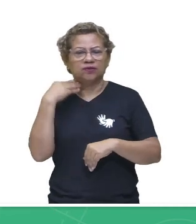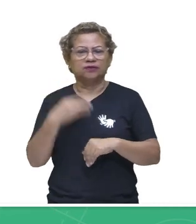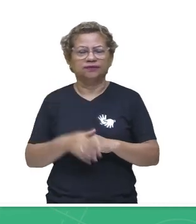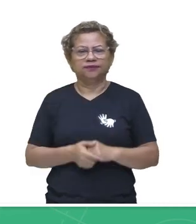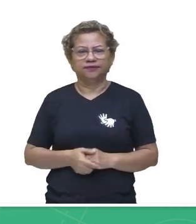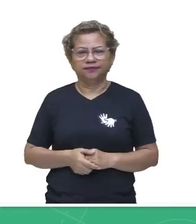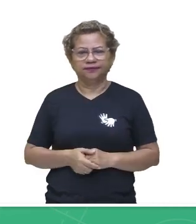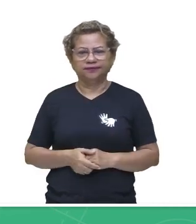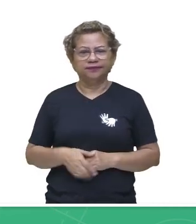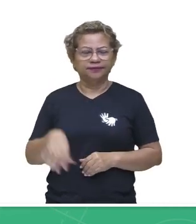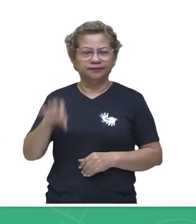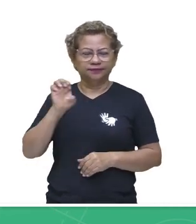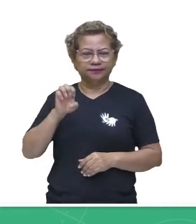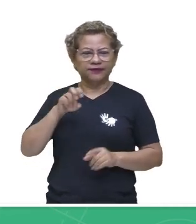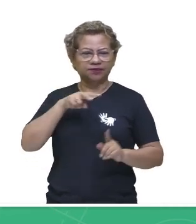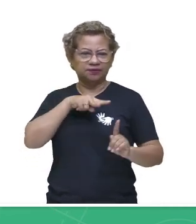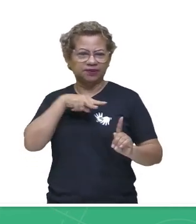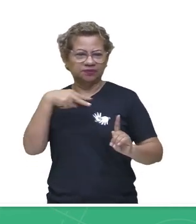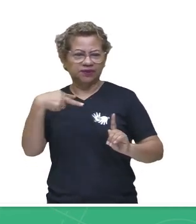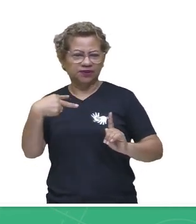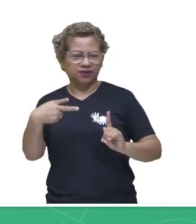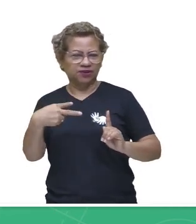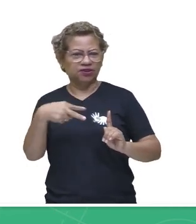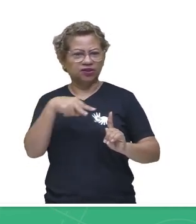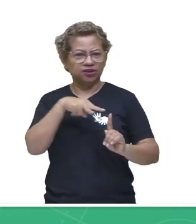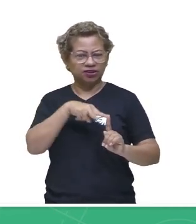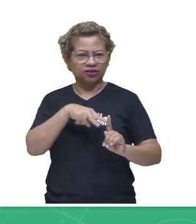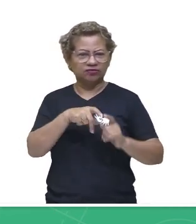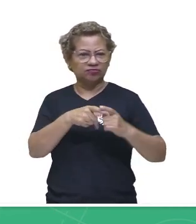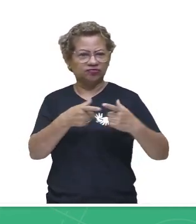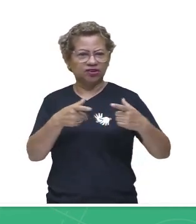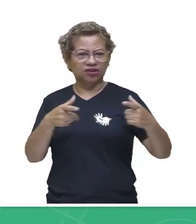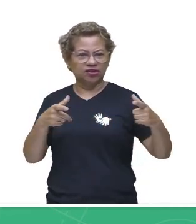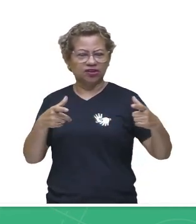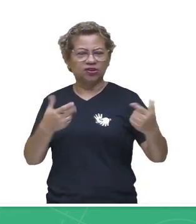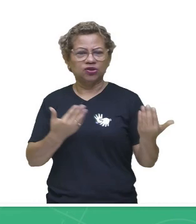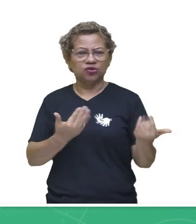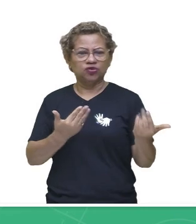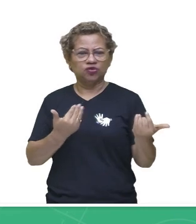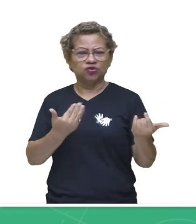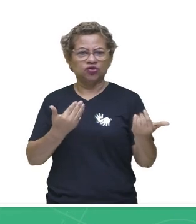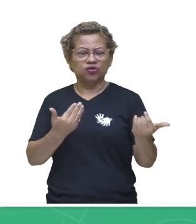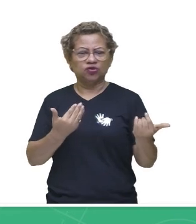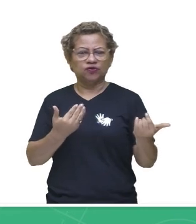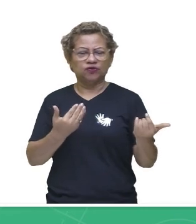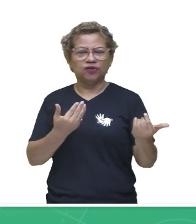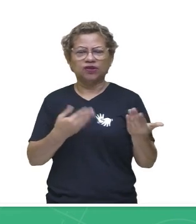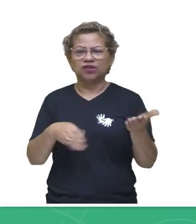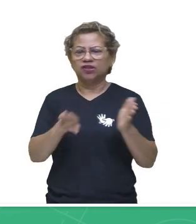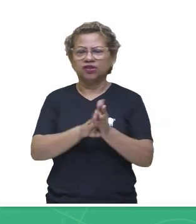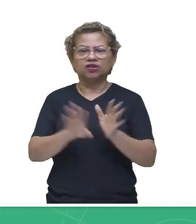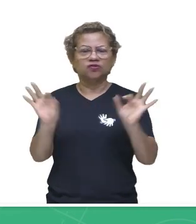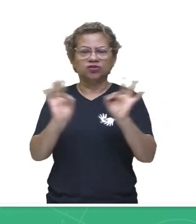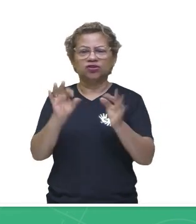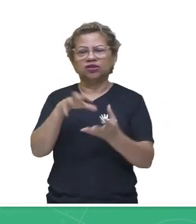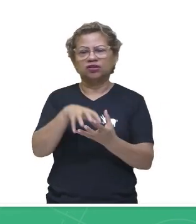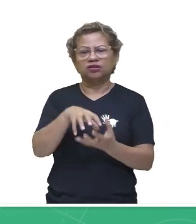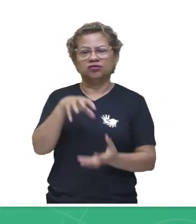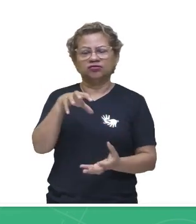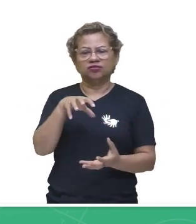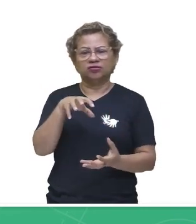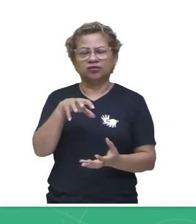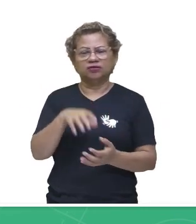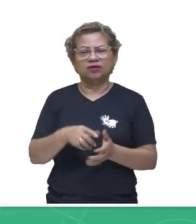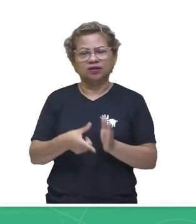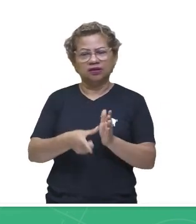letra E, perspectiva crescente da média de vida dos jovens para atingir a fase adulta. Nós vemos que morre